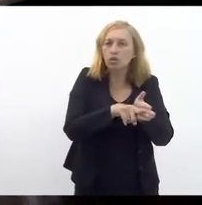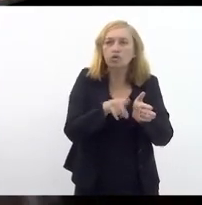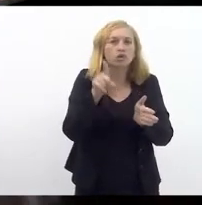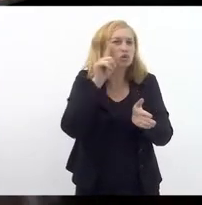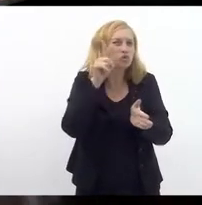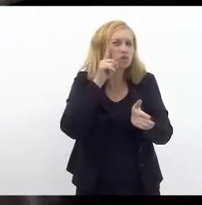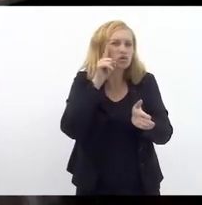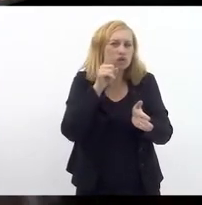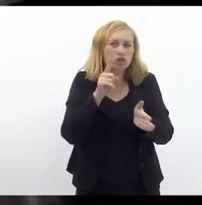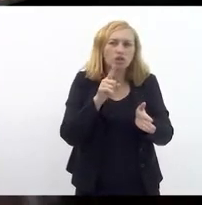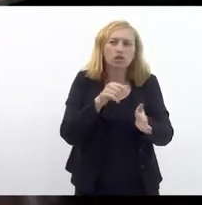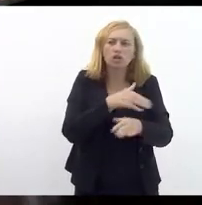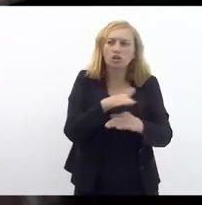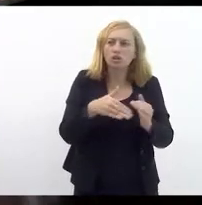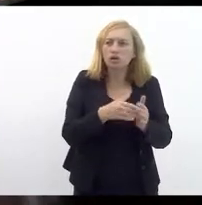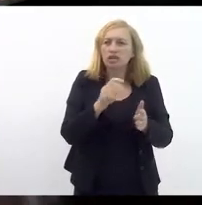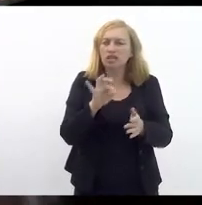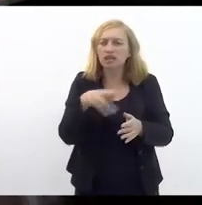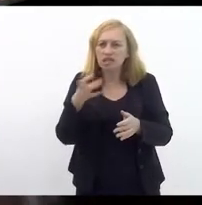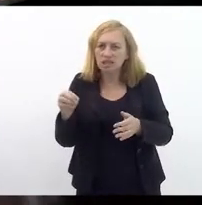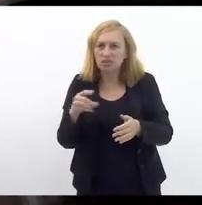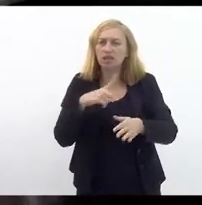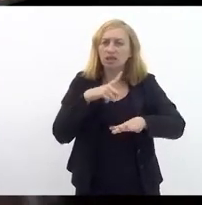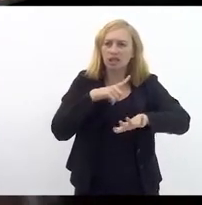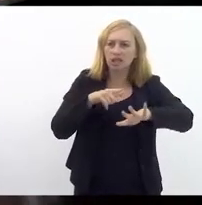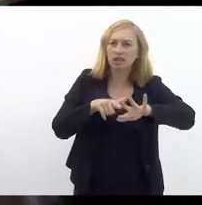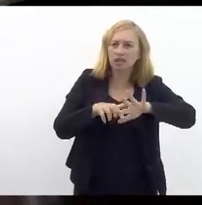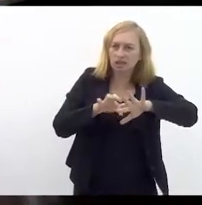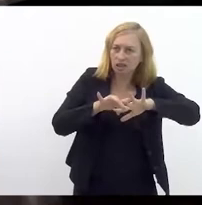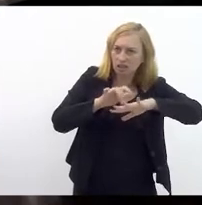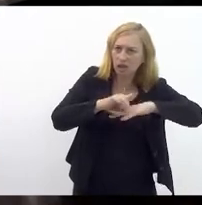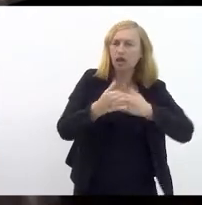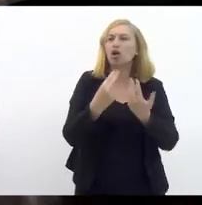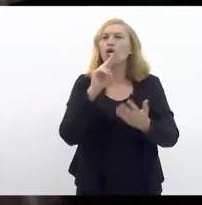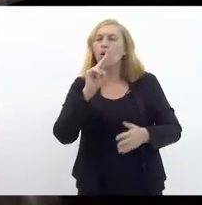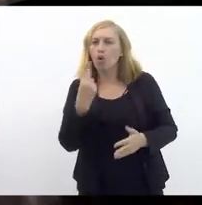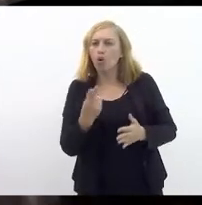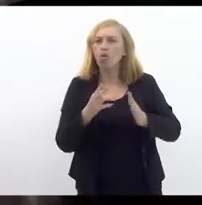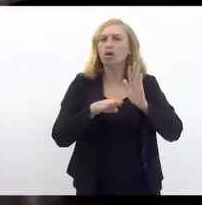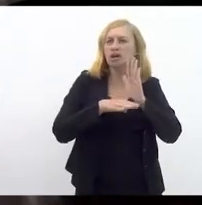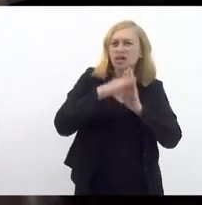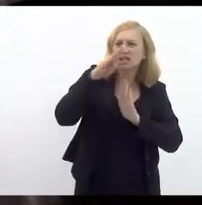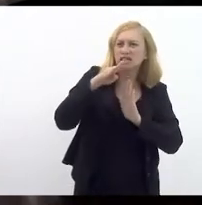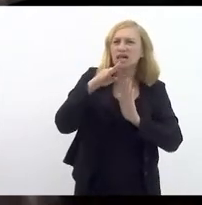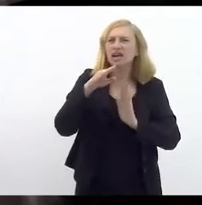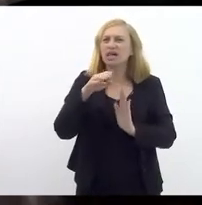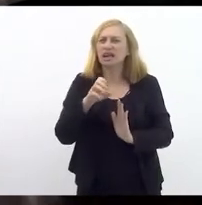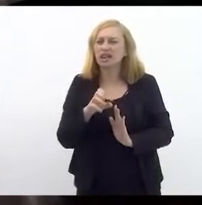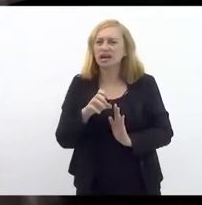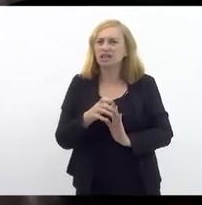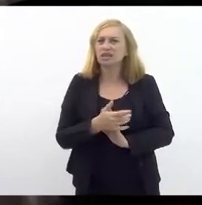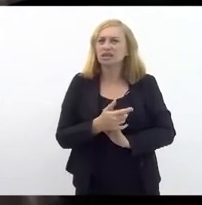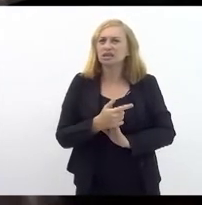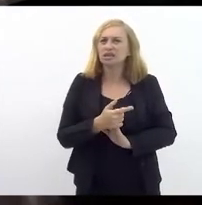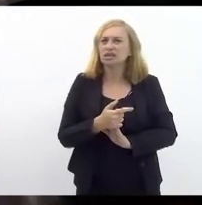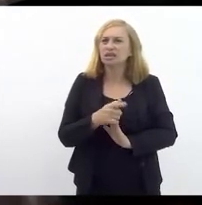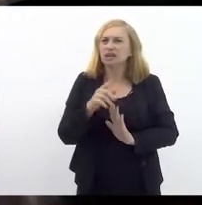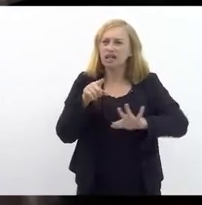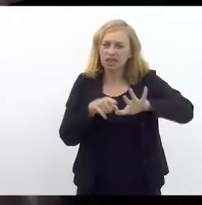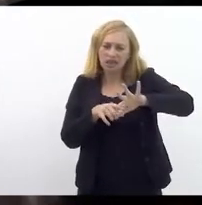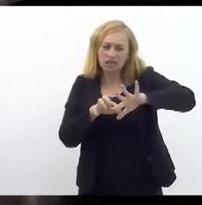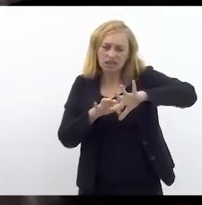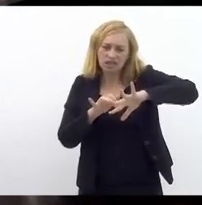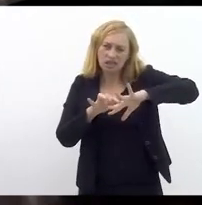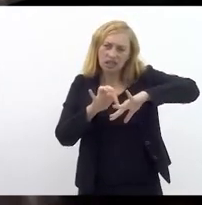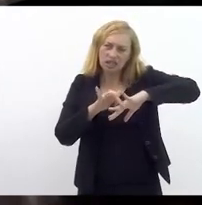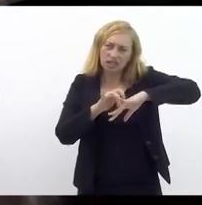todas as estações que possuem escada rolante, elevadores. Só lembrando que escada rolante não é, pelo menos de acordo com a